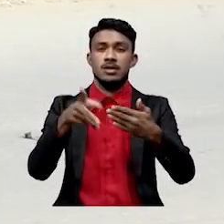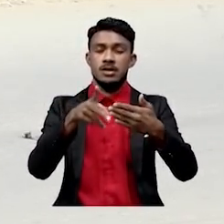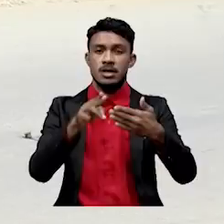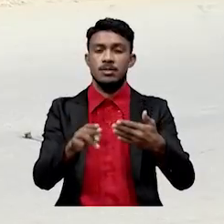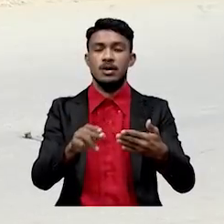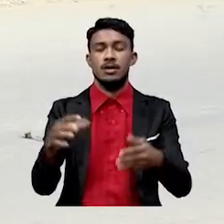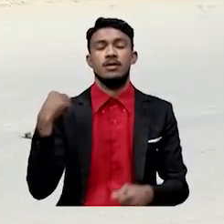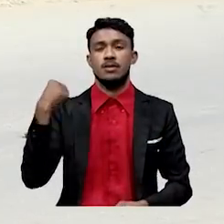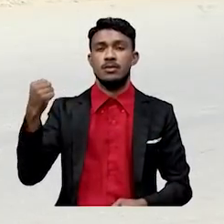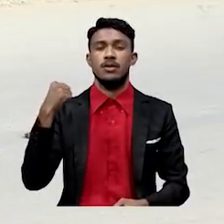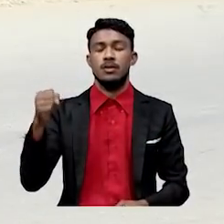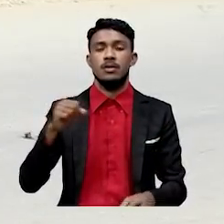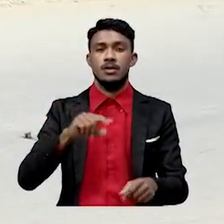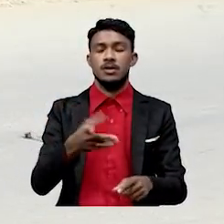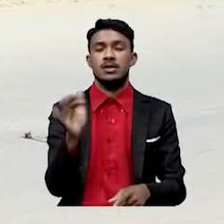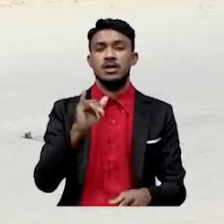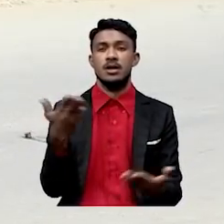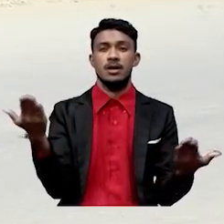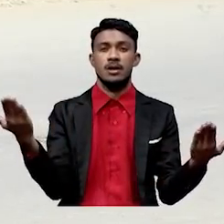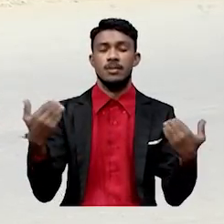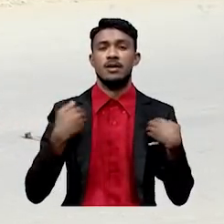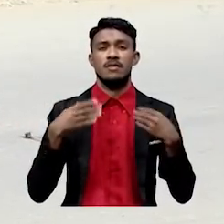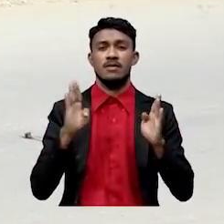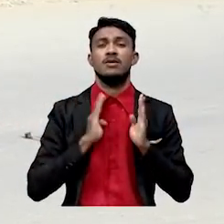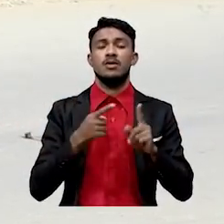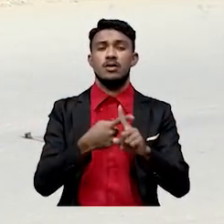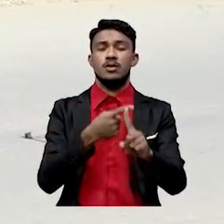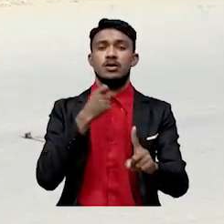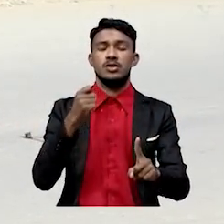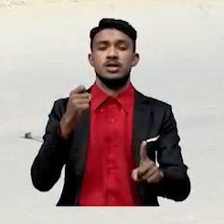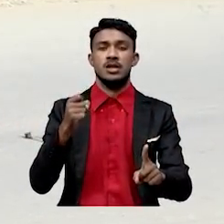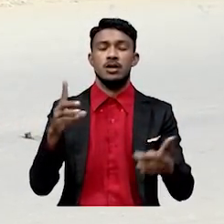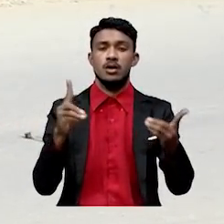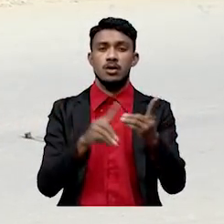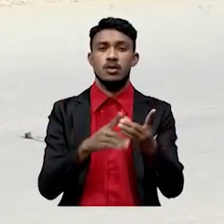kek, enquanto sira ne be nain lolos husi lorong bot idane,